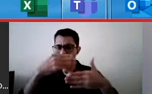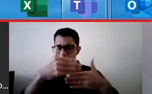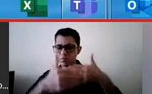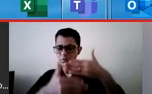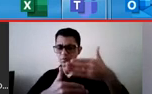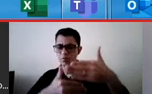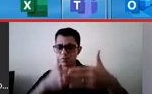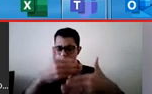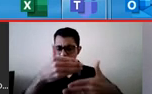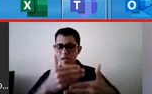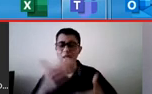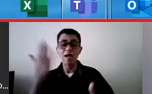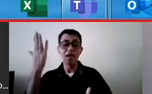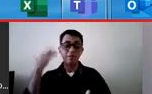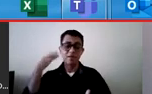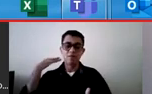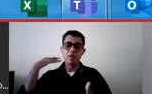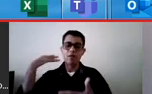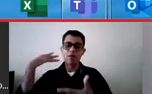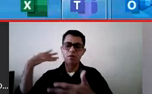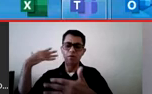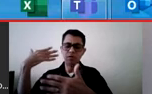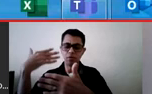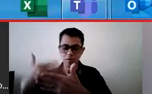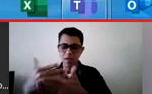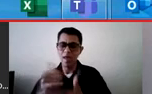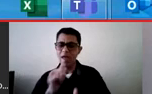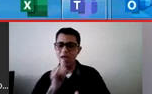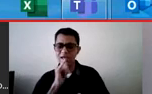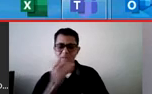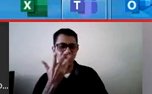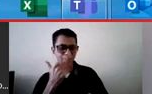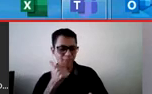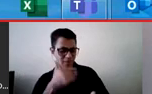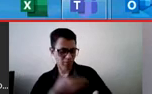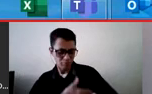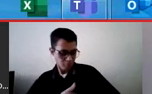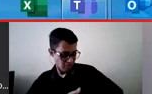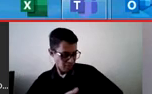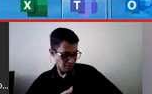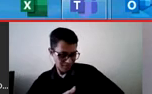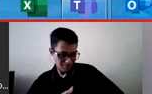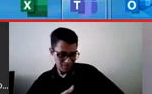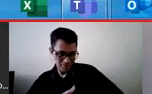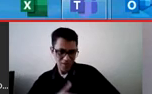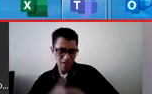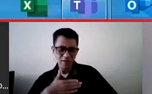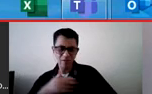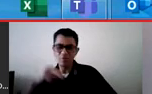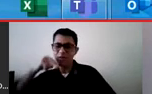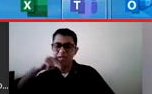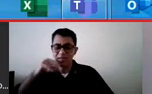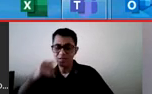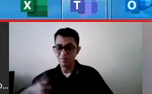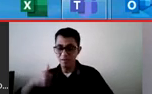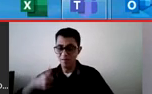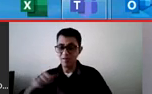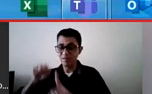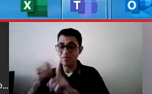desde a primeira infância. Quando a gente fala de uma criança pequena, como muitos sabem aqui, eu tenho uma netinha de